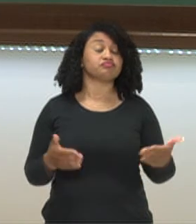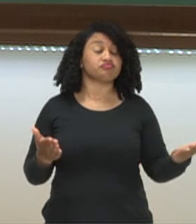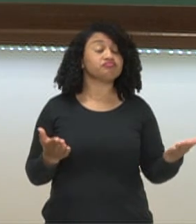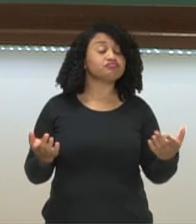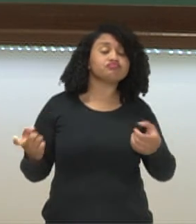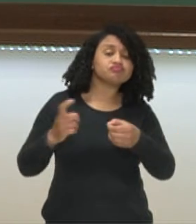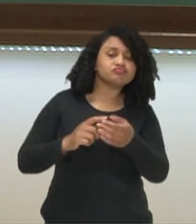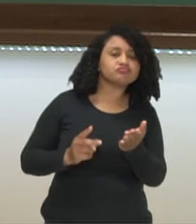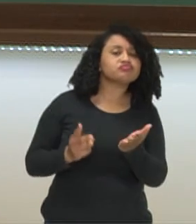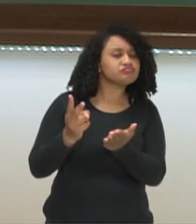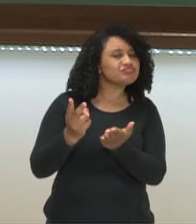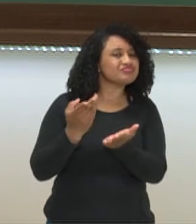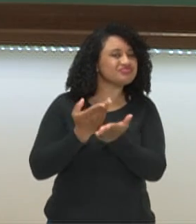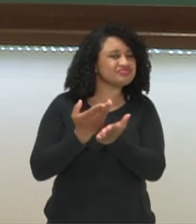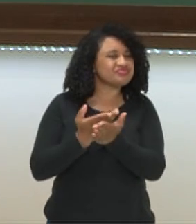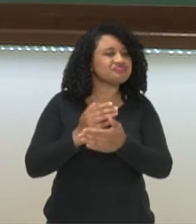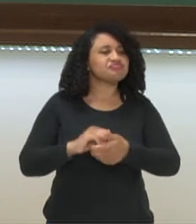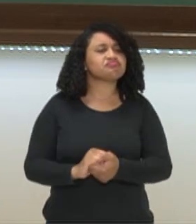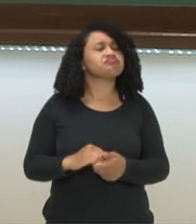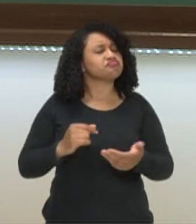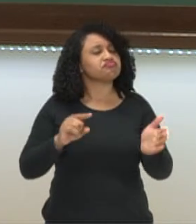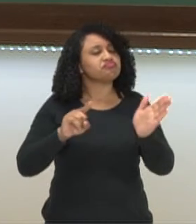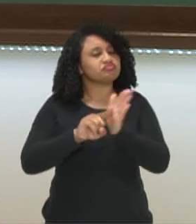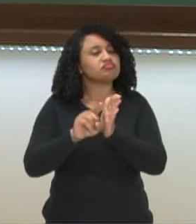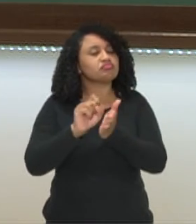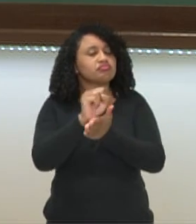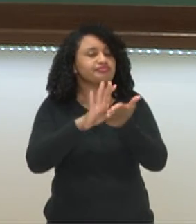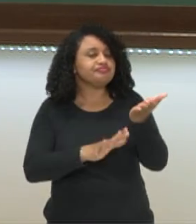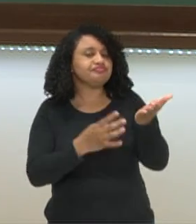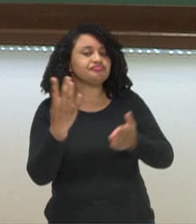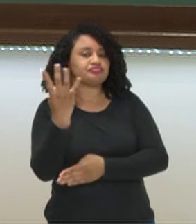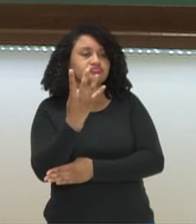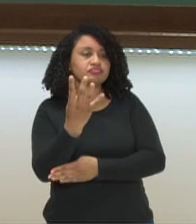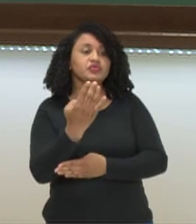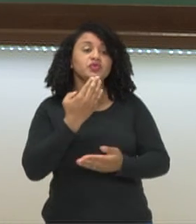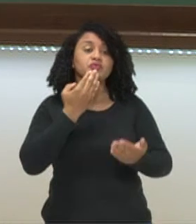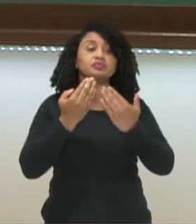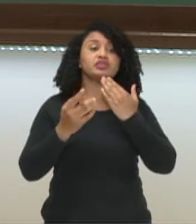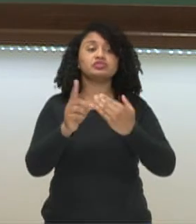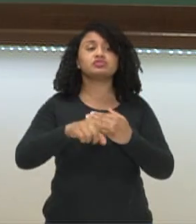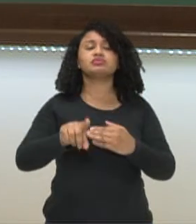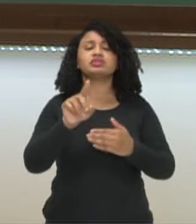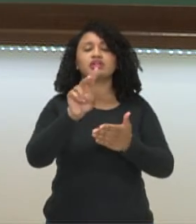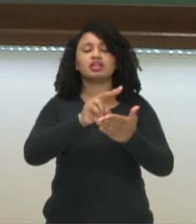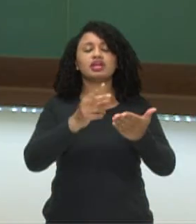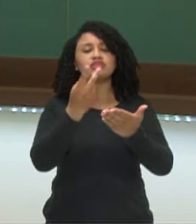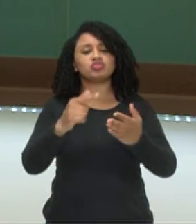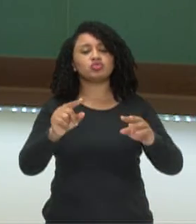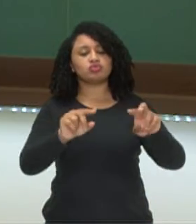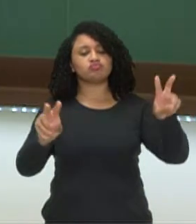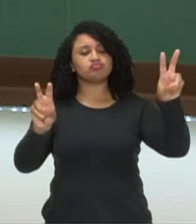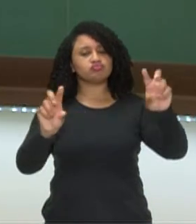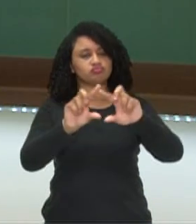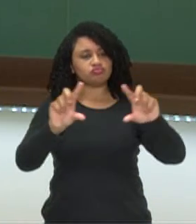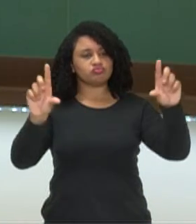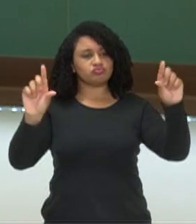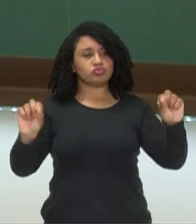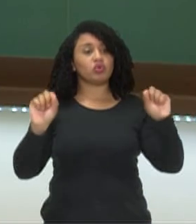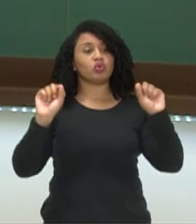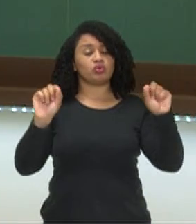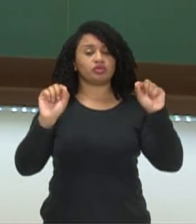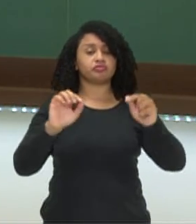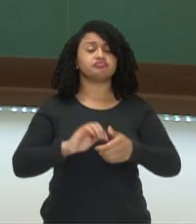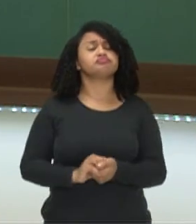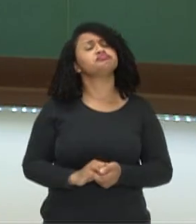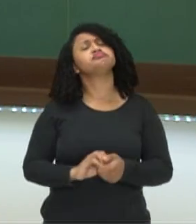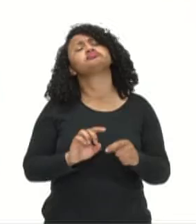Voltamos. Na questão da atividade 4, eu peço que você releia um trecho. Observe bem.